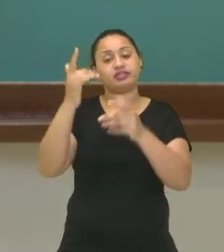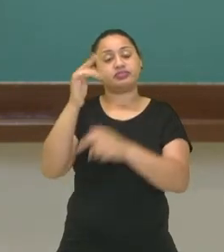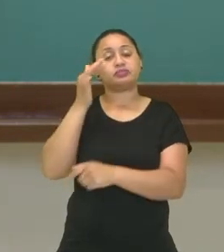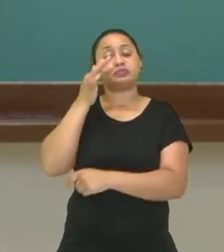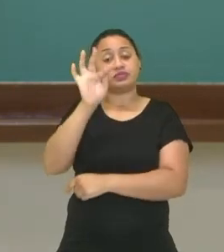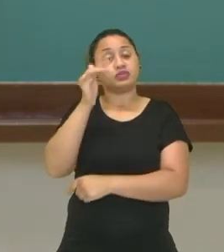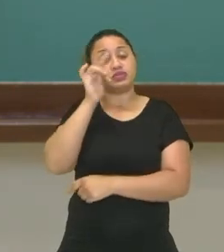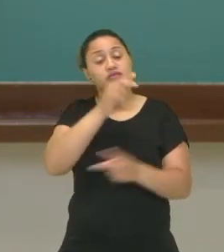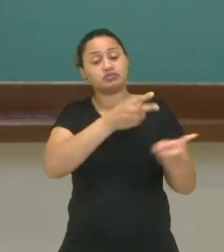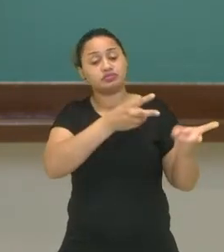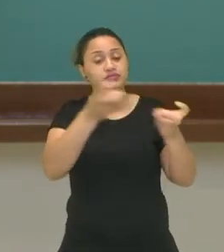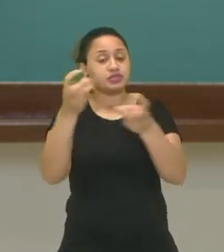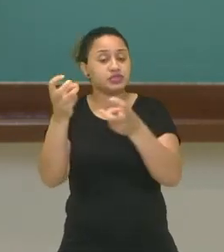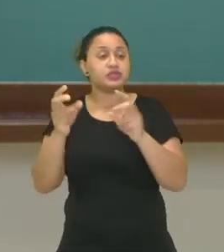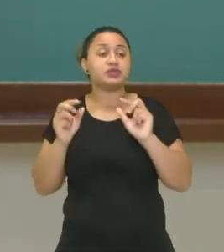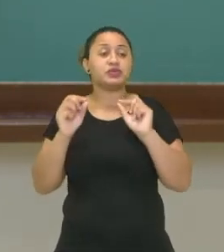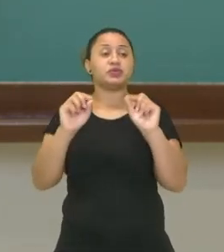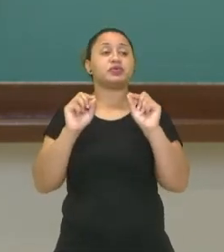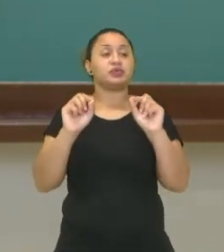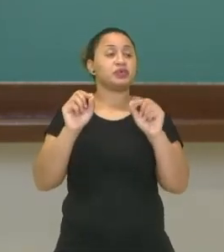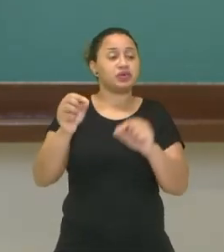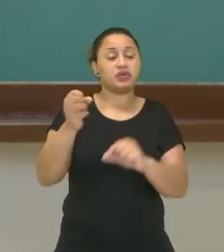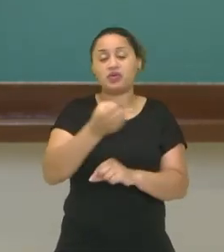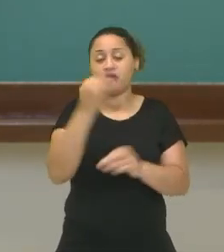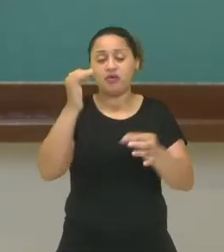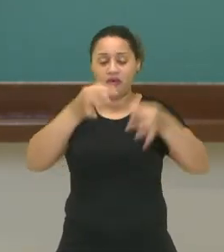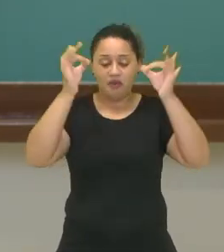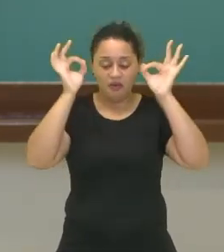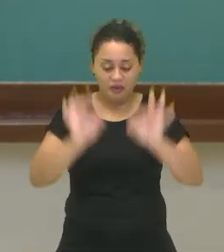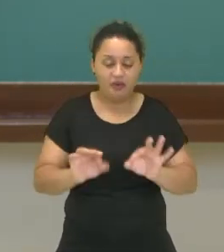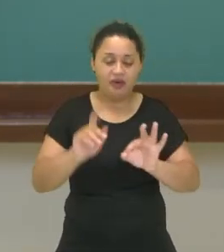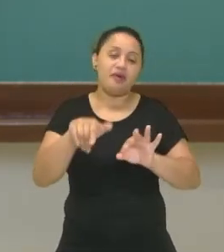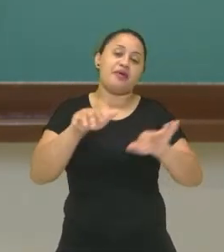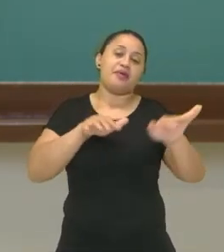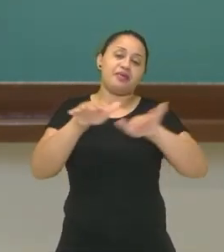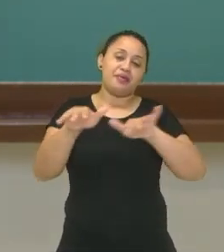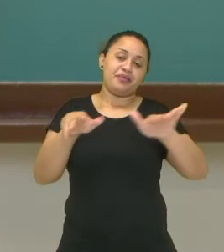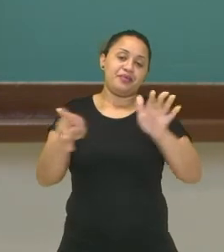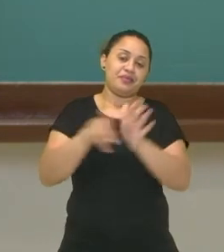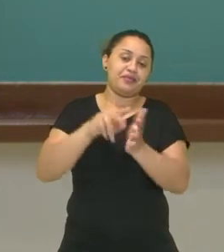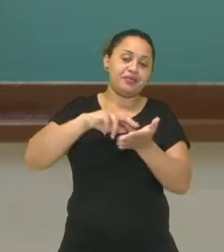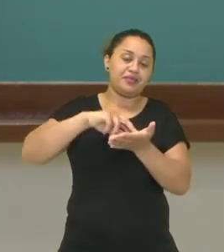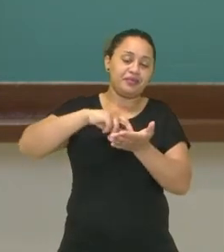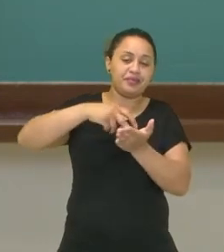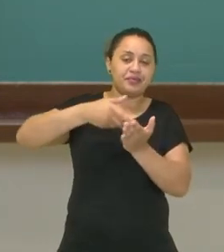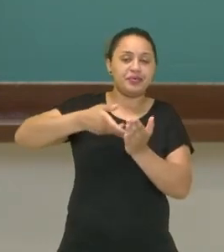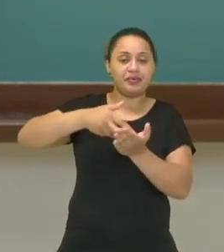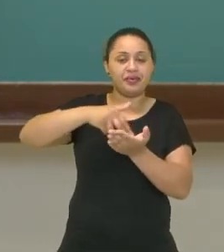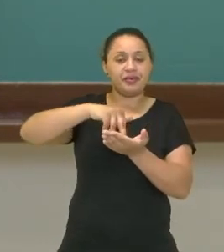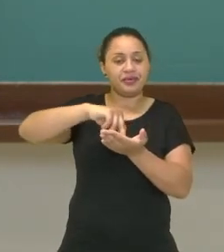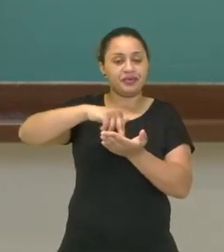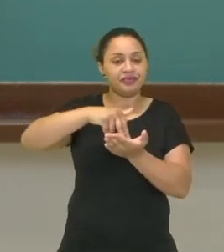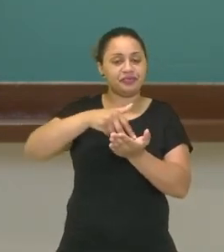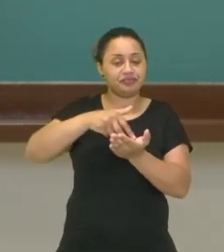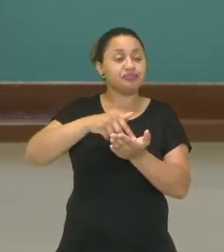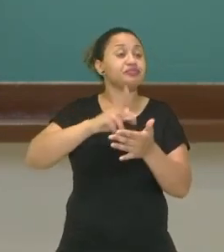consegue observar o quão perfeitos são os movimentos de uma bailarina. São